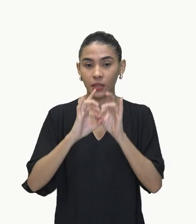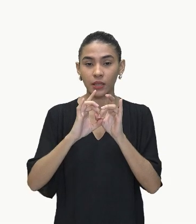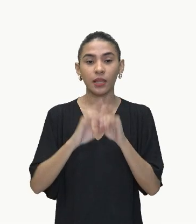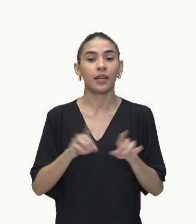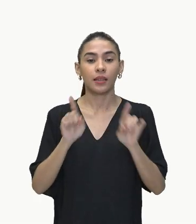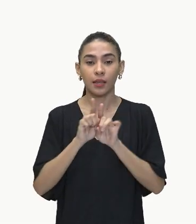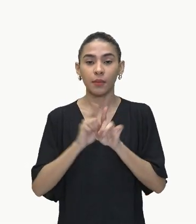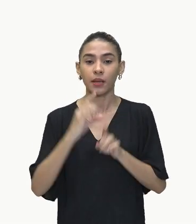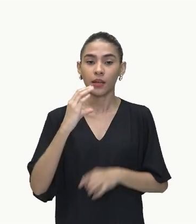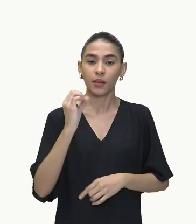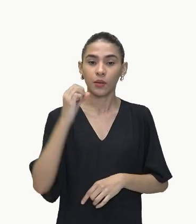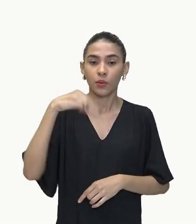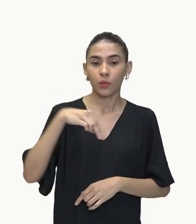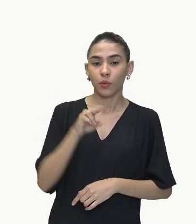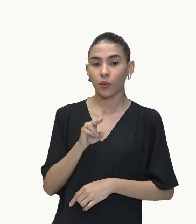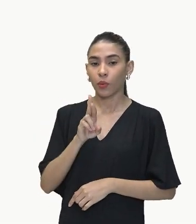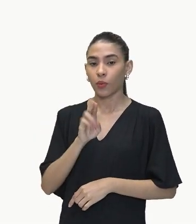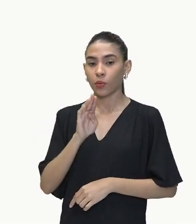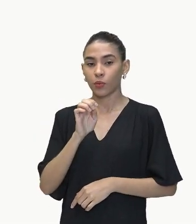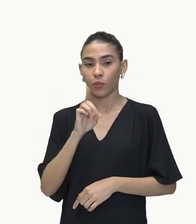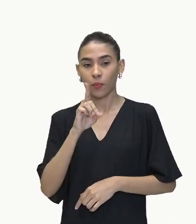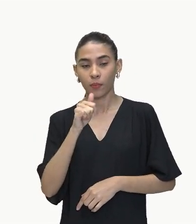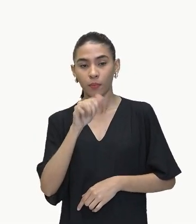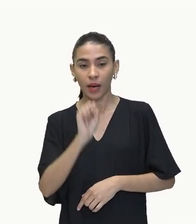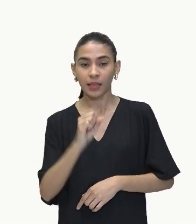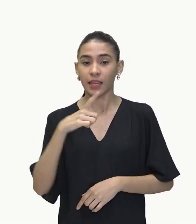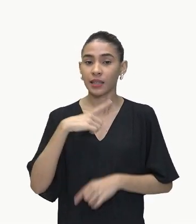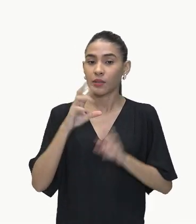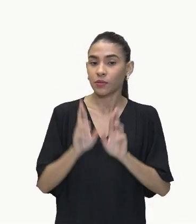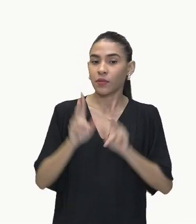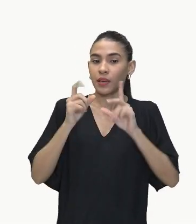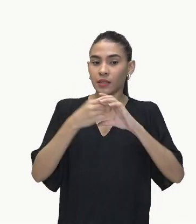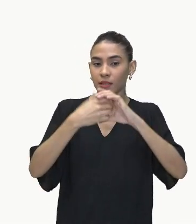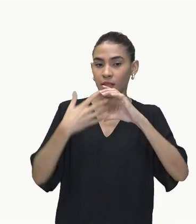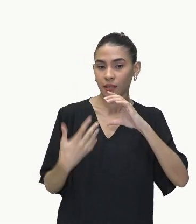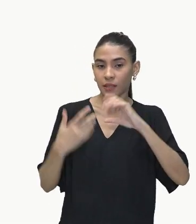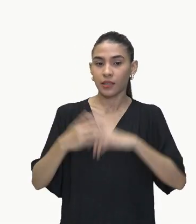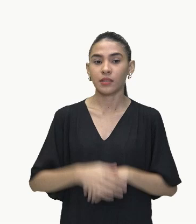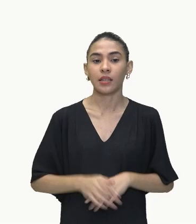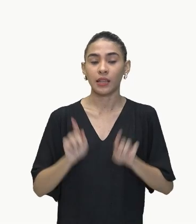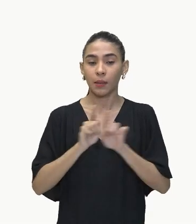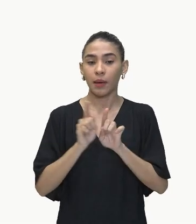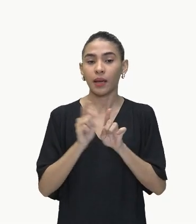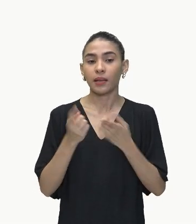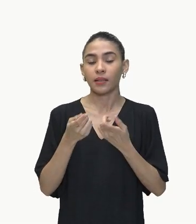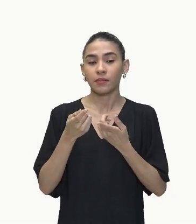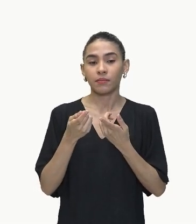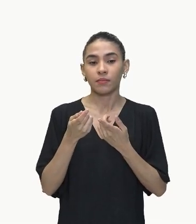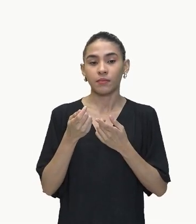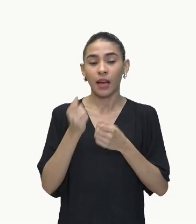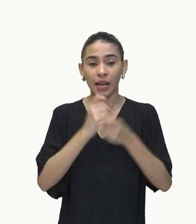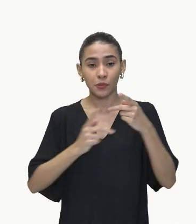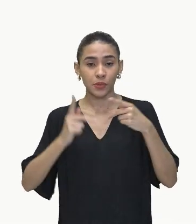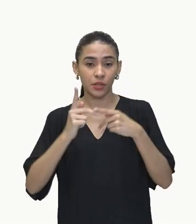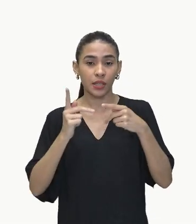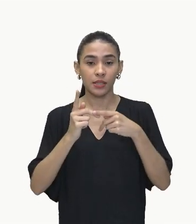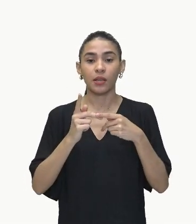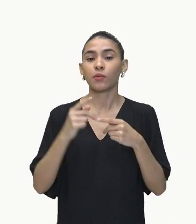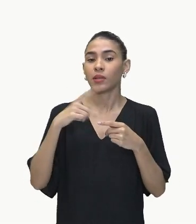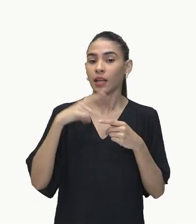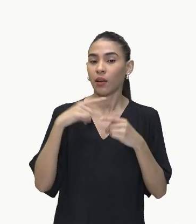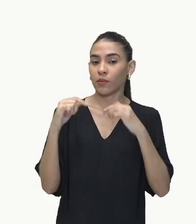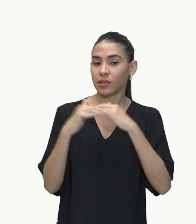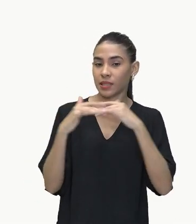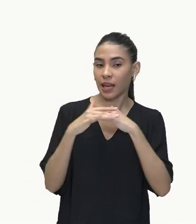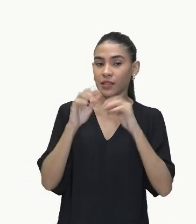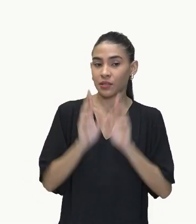conurbadas, embora pela origem e pela administração constituam cidades diferentes. A